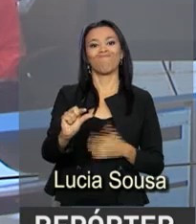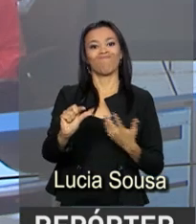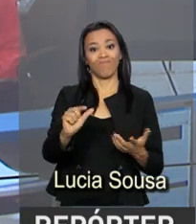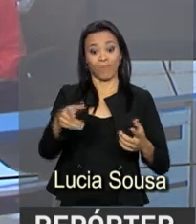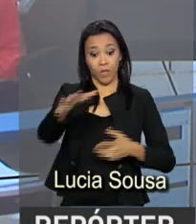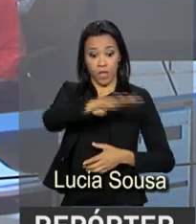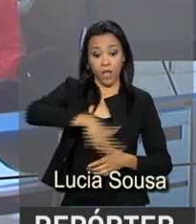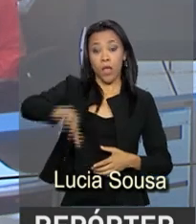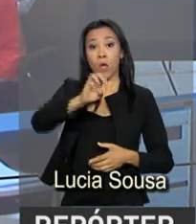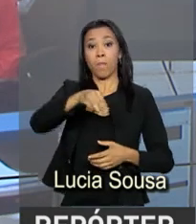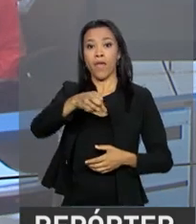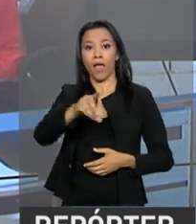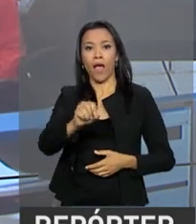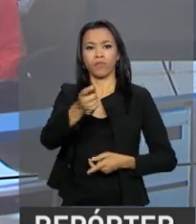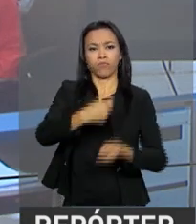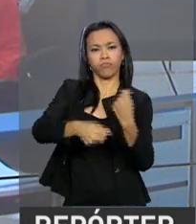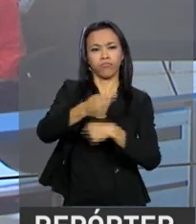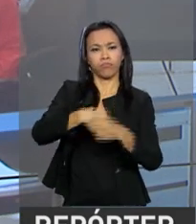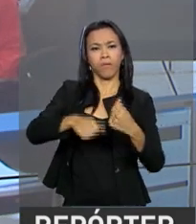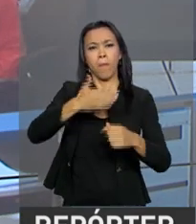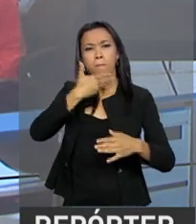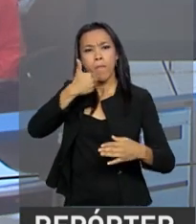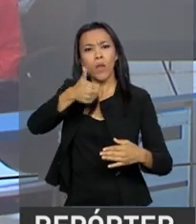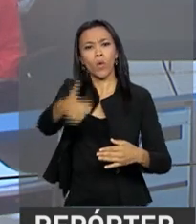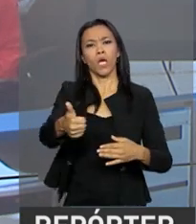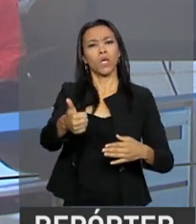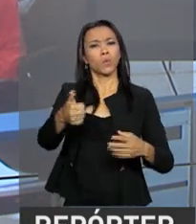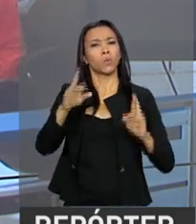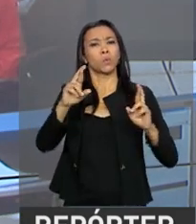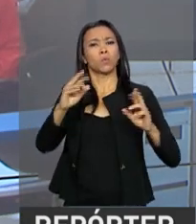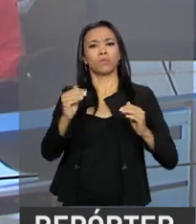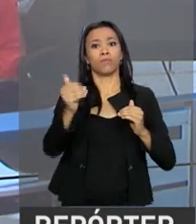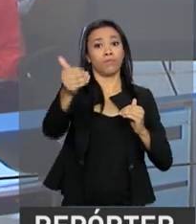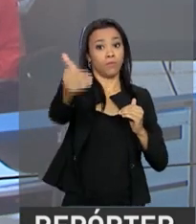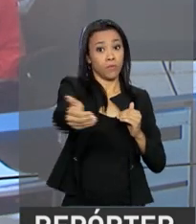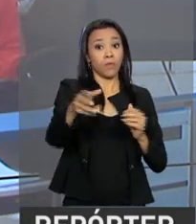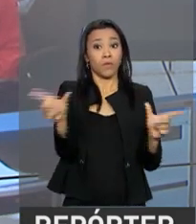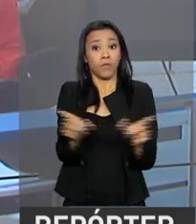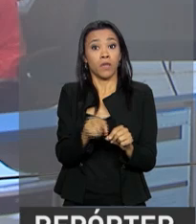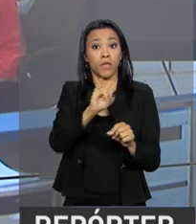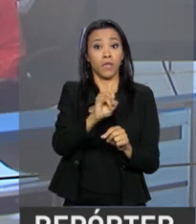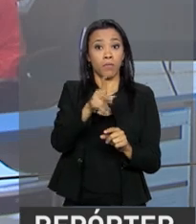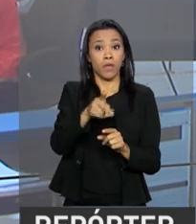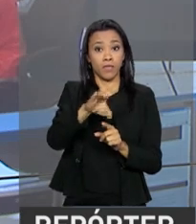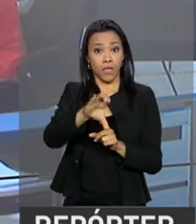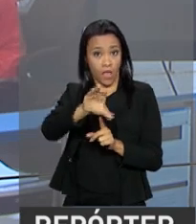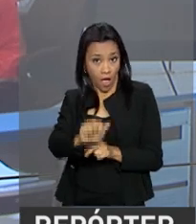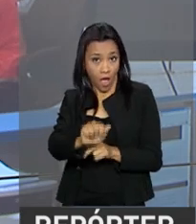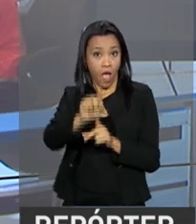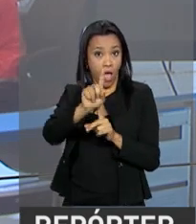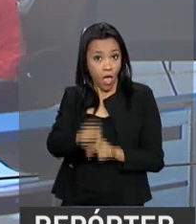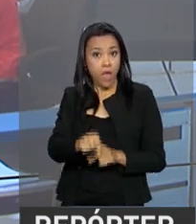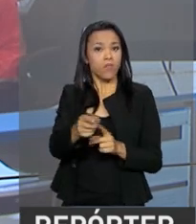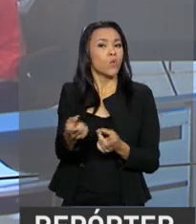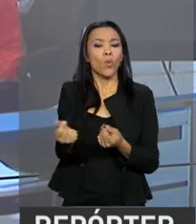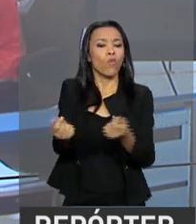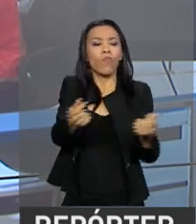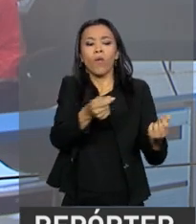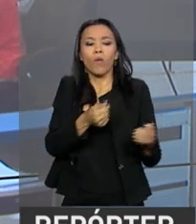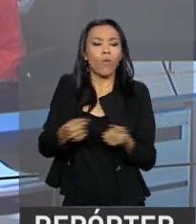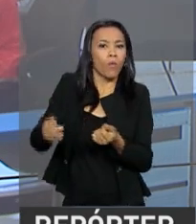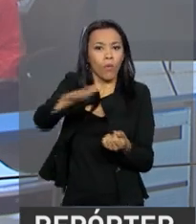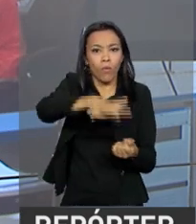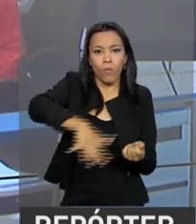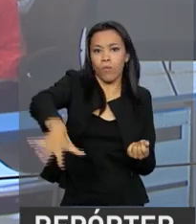mercado financeiro vem semana a semana melhorando a previsão para o IPCA, que é o Índice Nacional de Preços ao